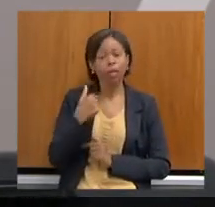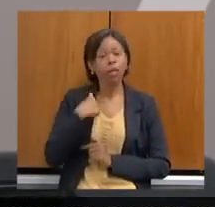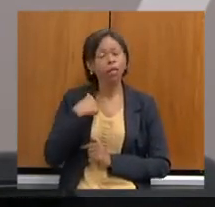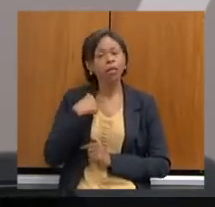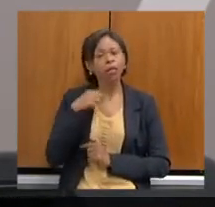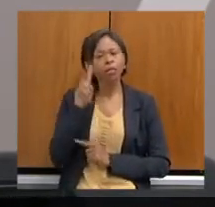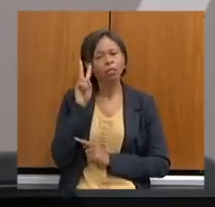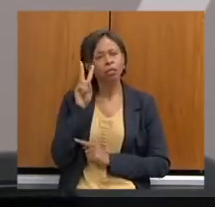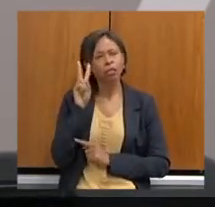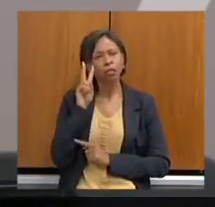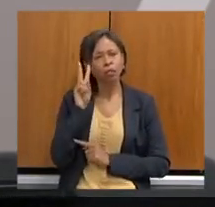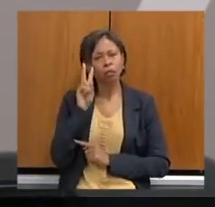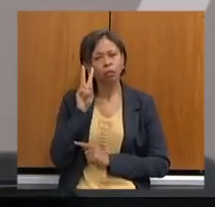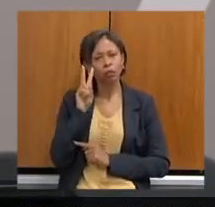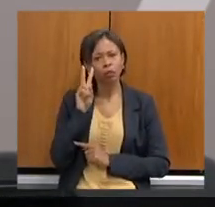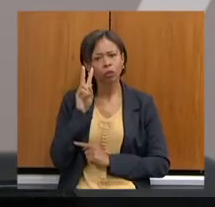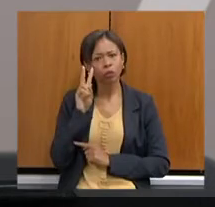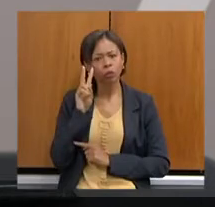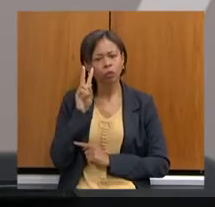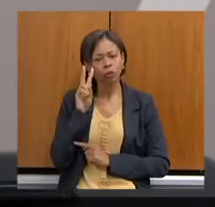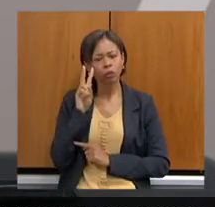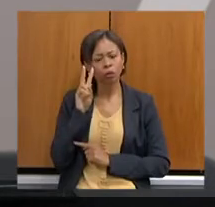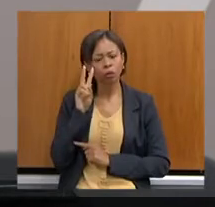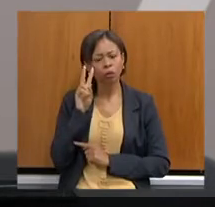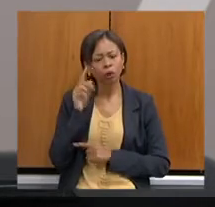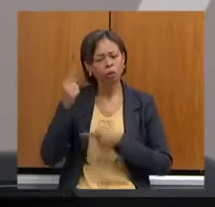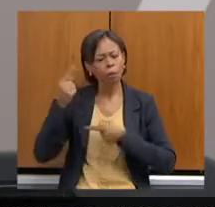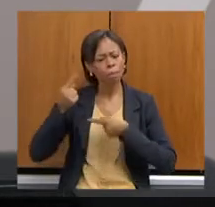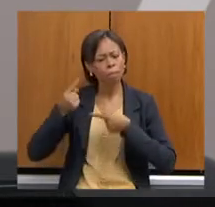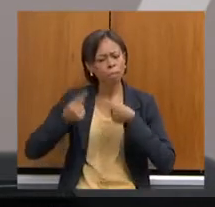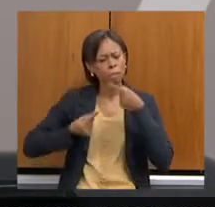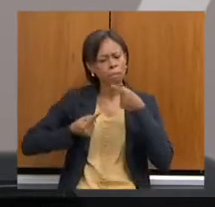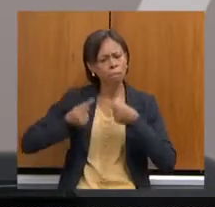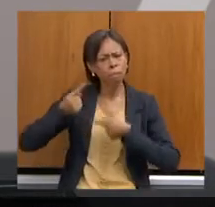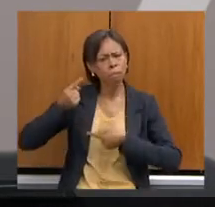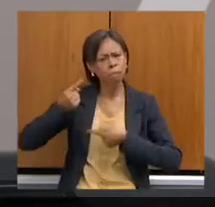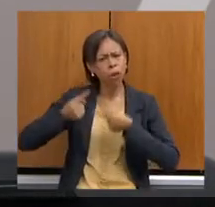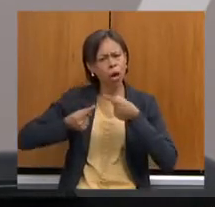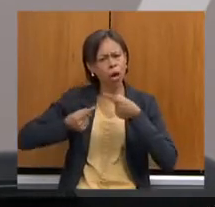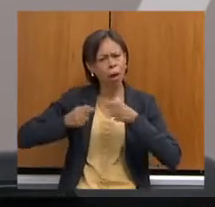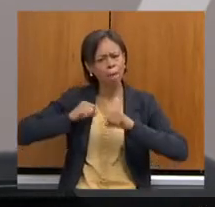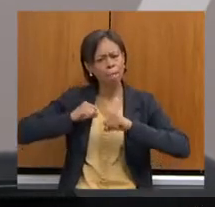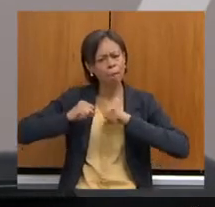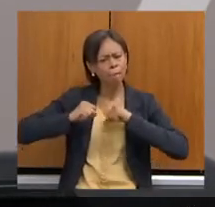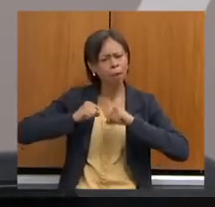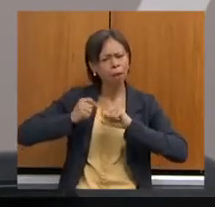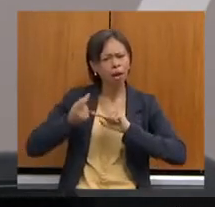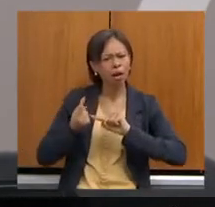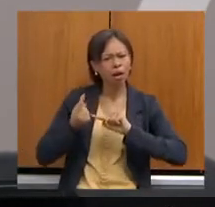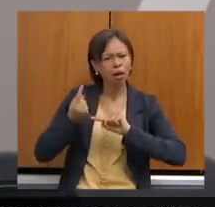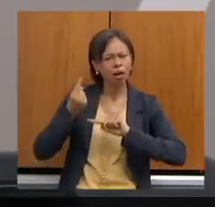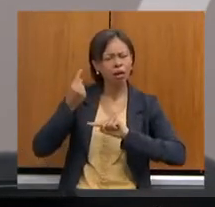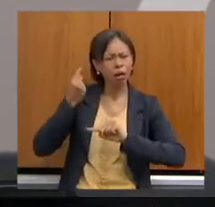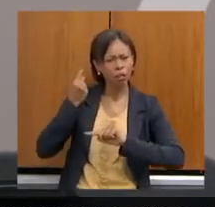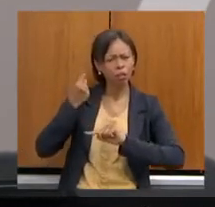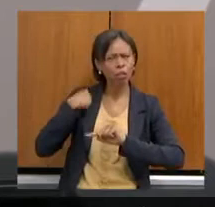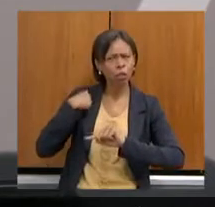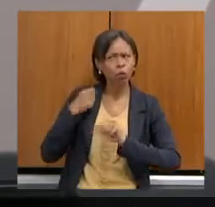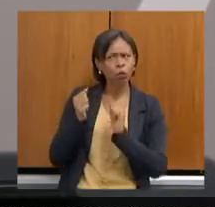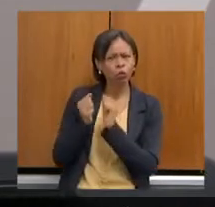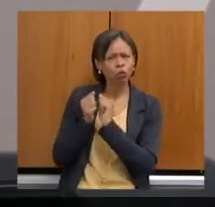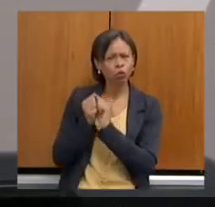me lembra em um embate o que eu tive com o barjas Negri